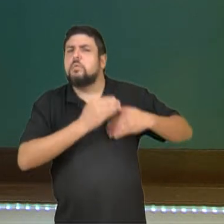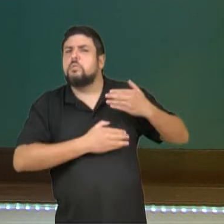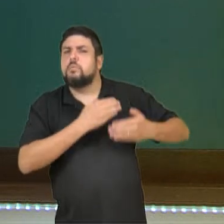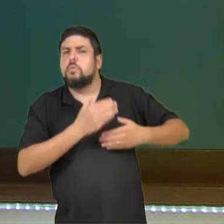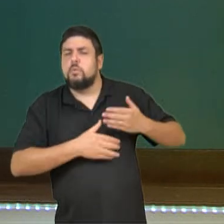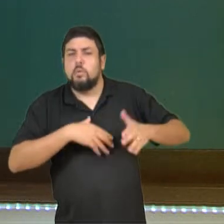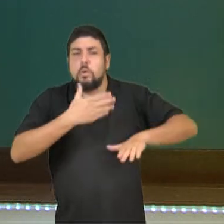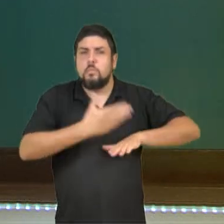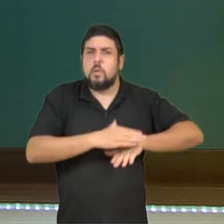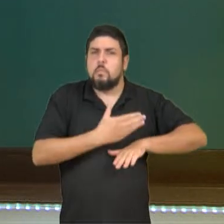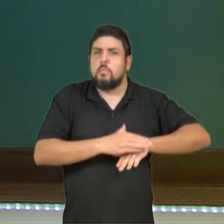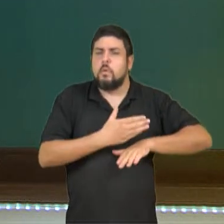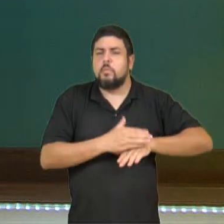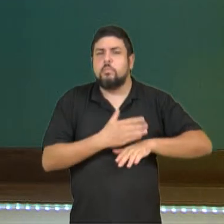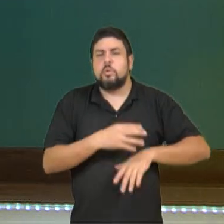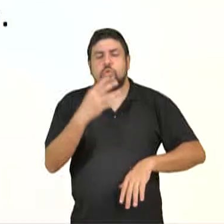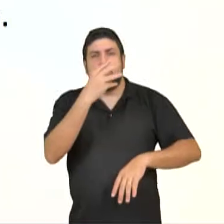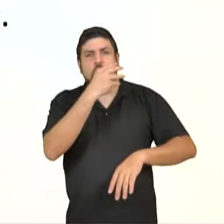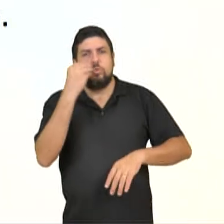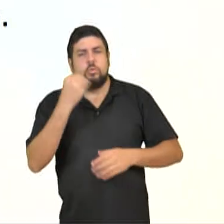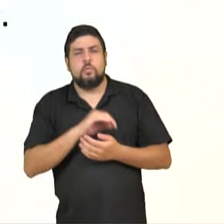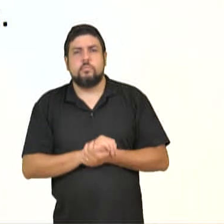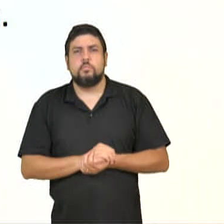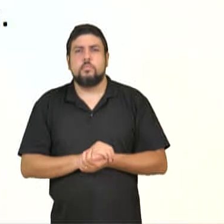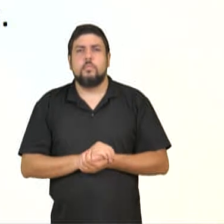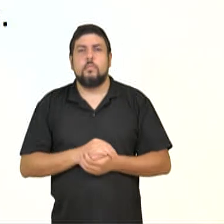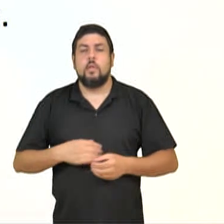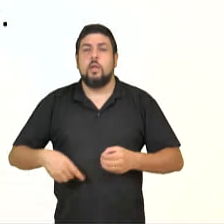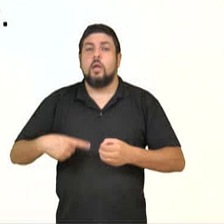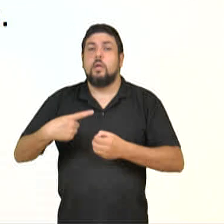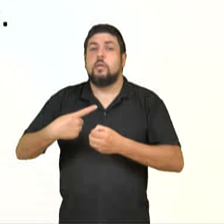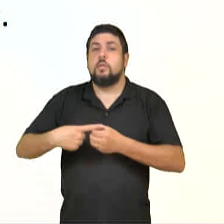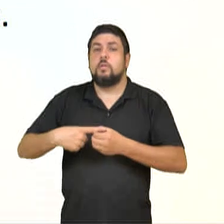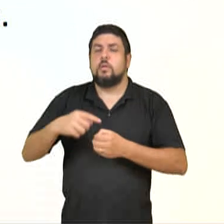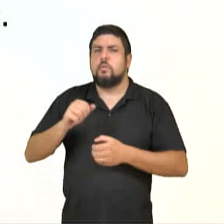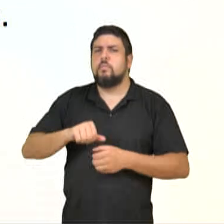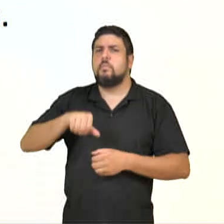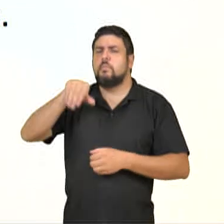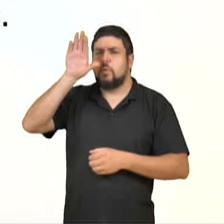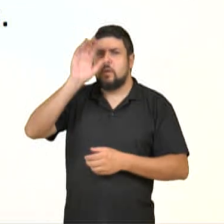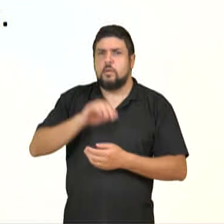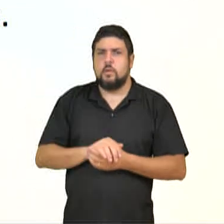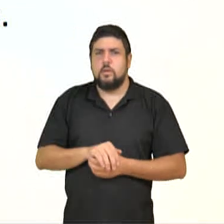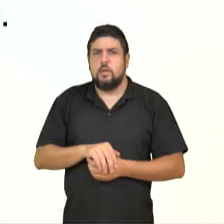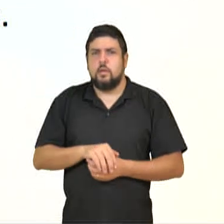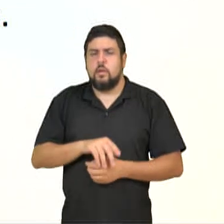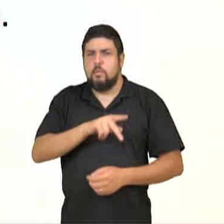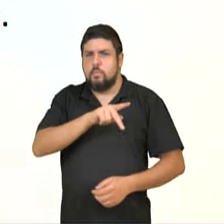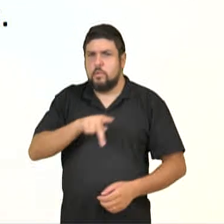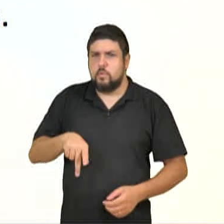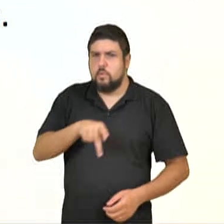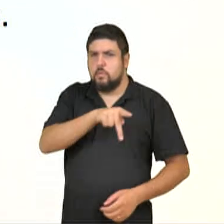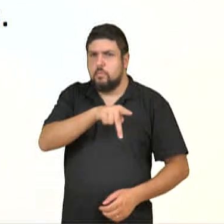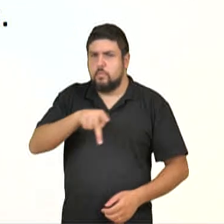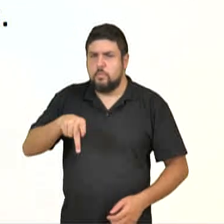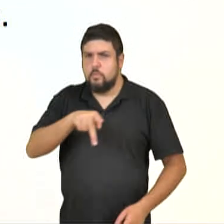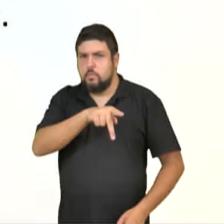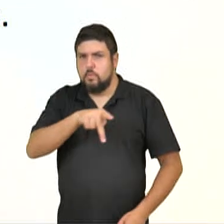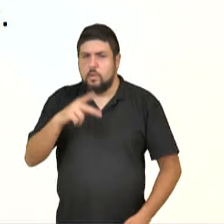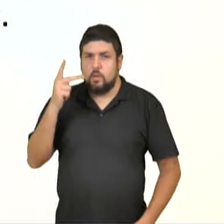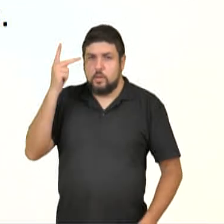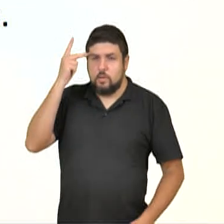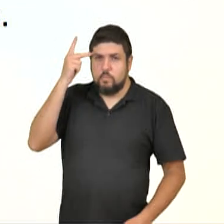praticando. As cidades em que mais praticam o softball é Presidente Prudente, no estado de São Paulo, tá? Presidente